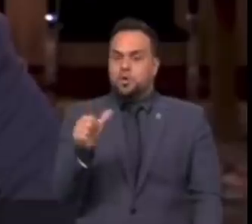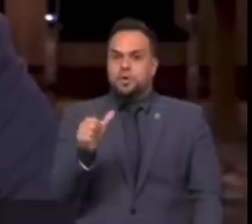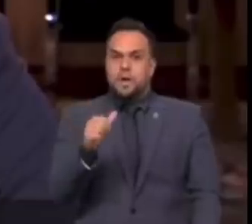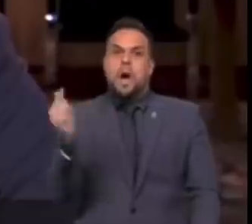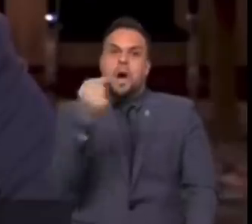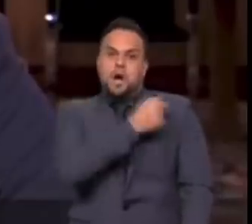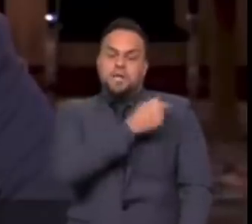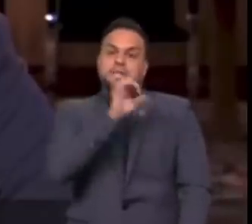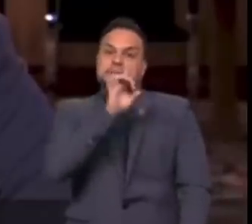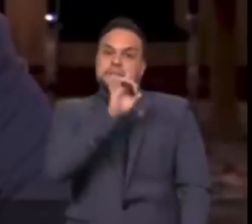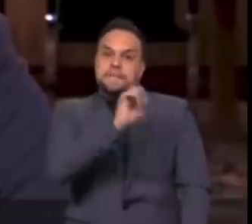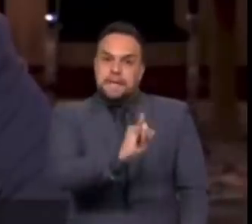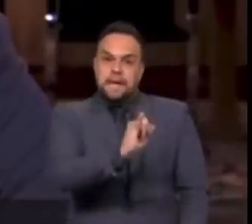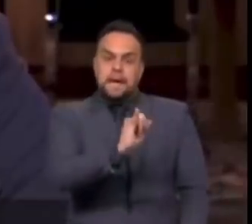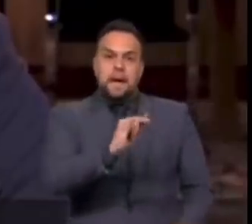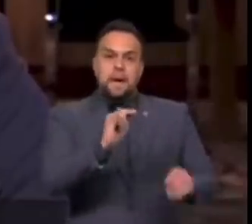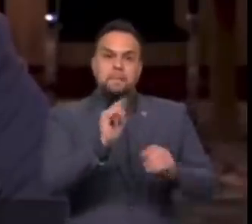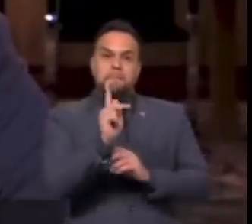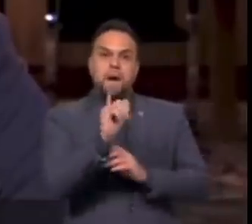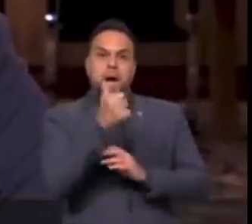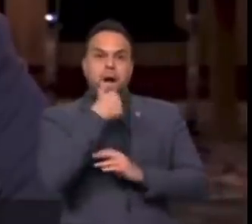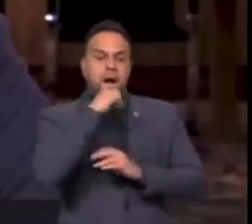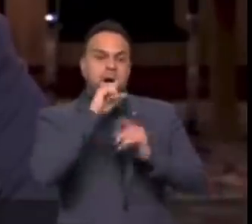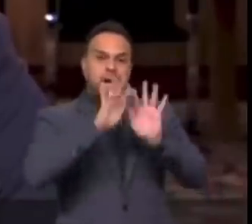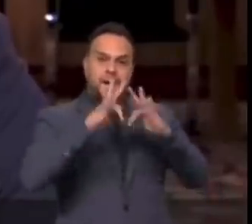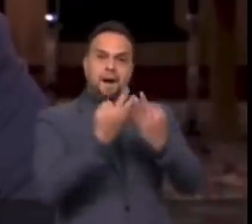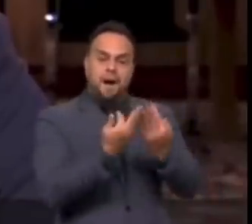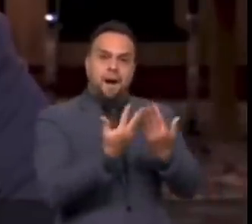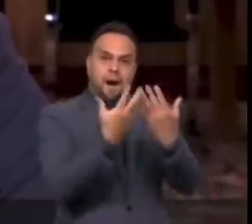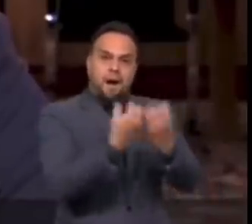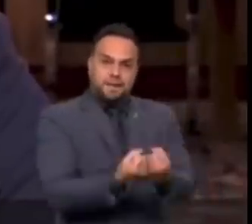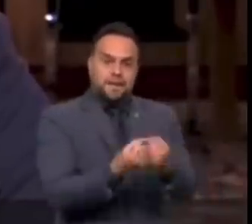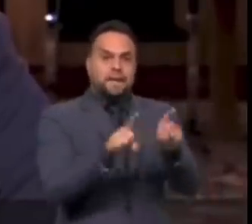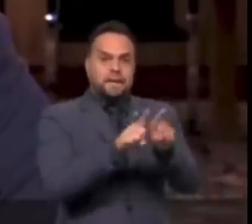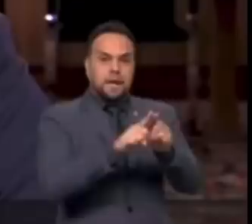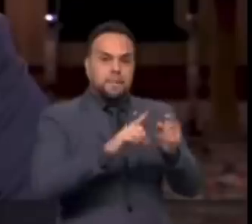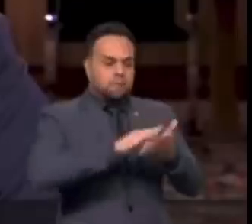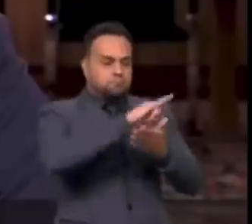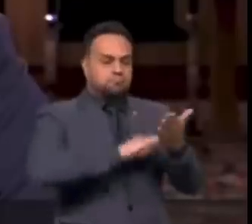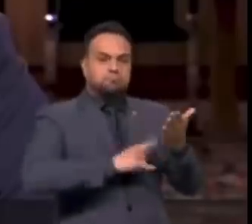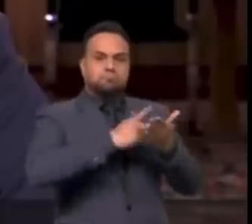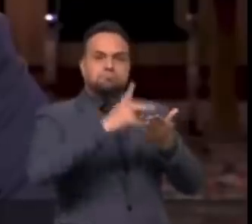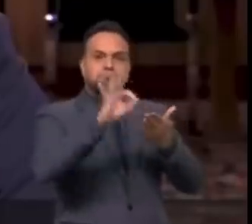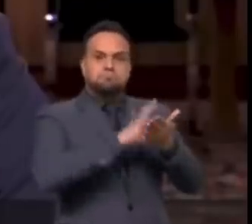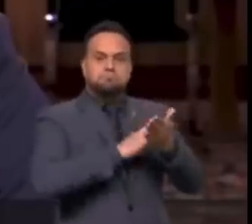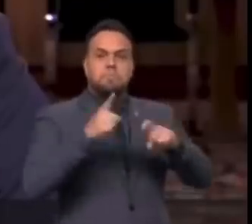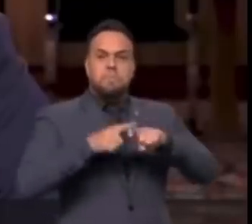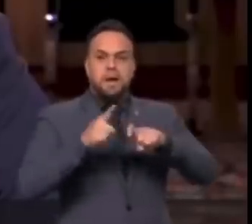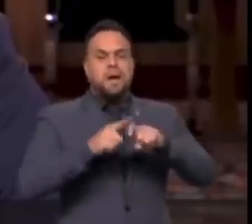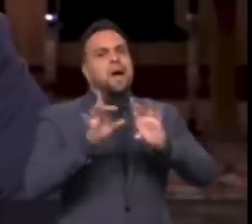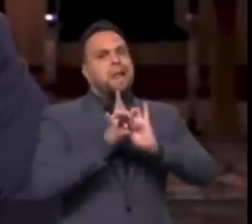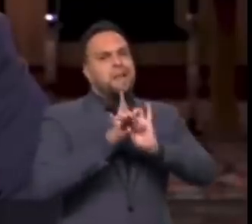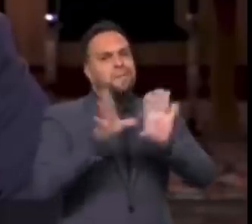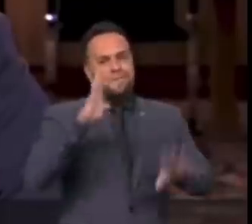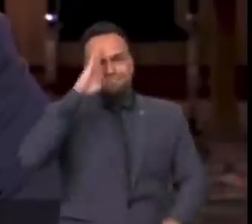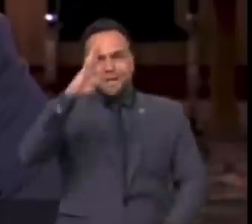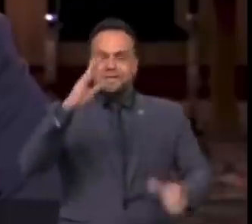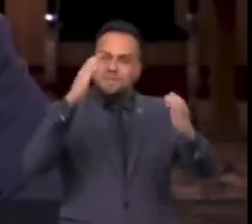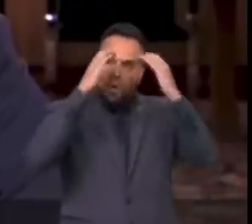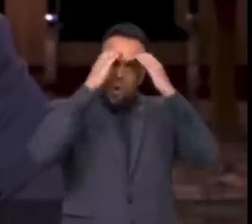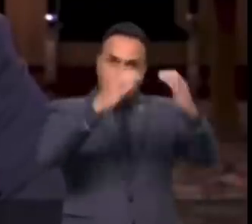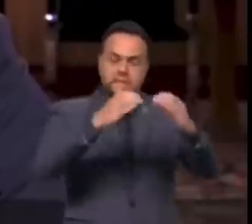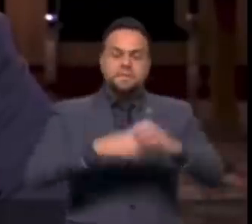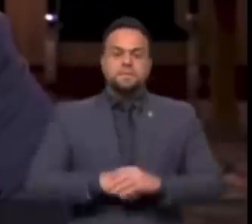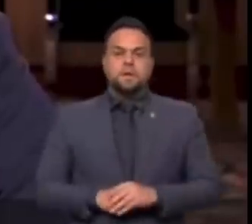seja aplicada somente com o consentimento dos pais e prescrição médica a liberdade tem que